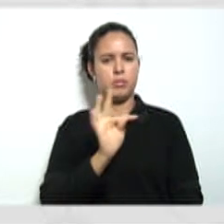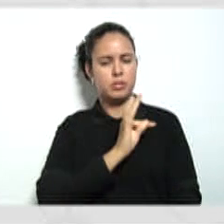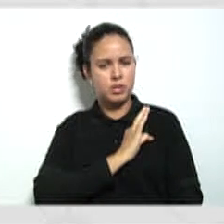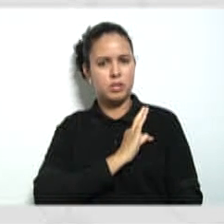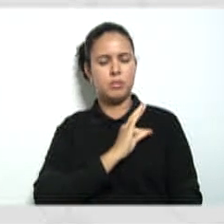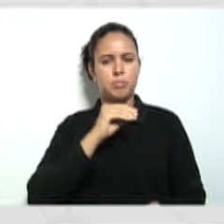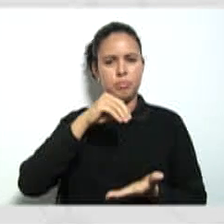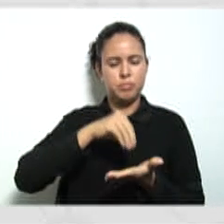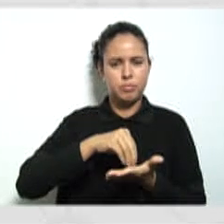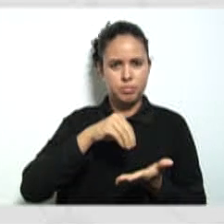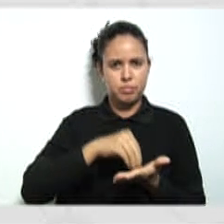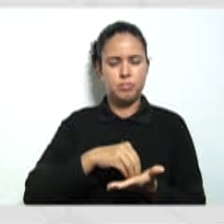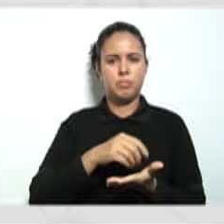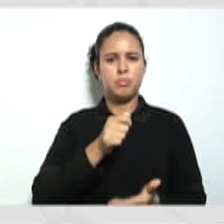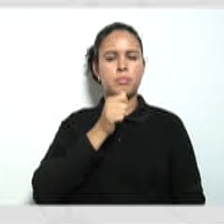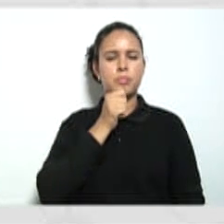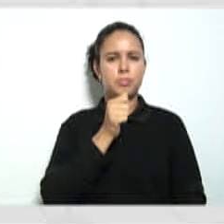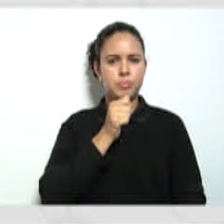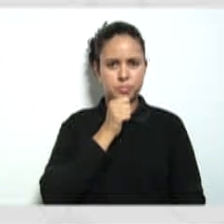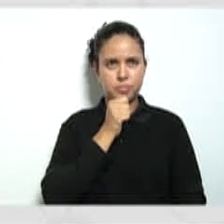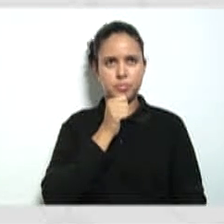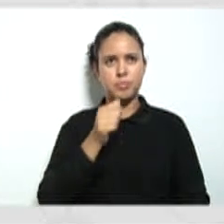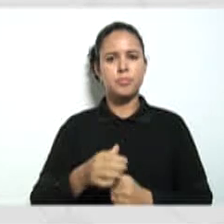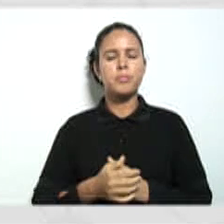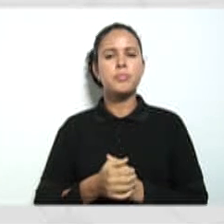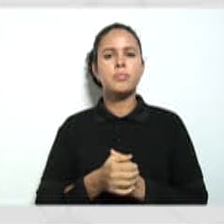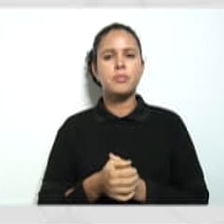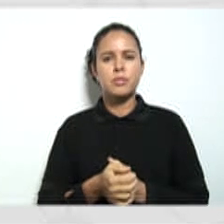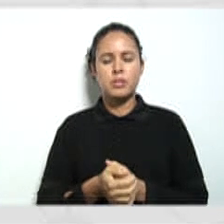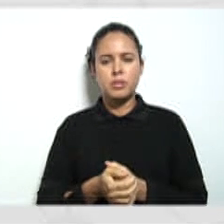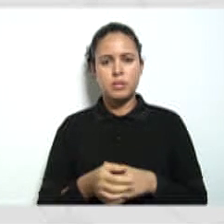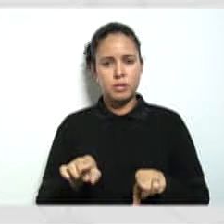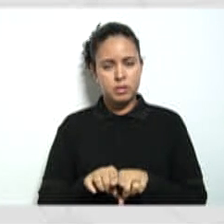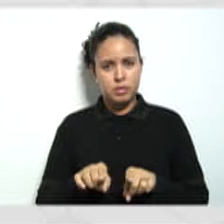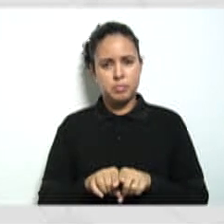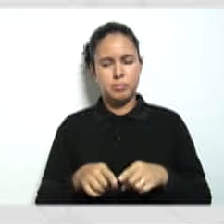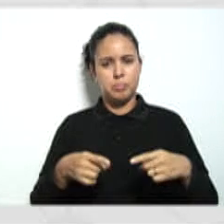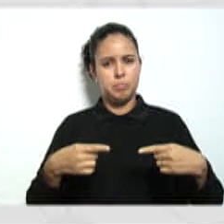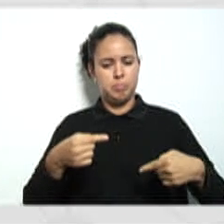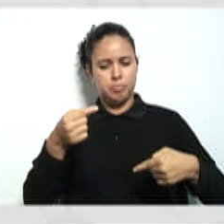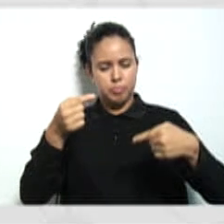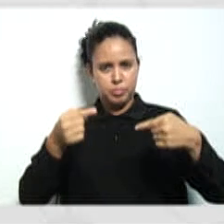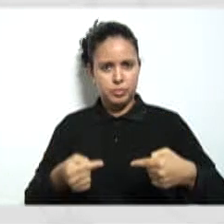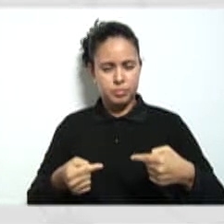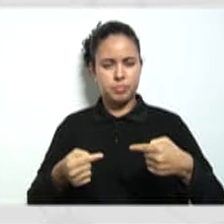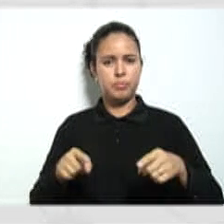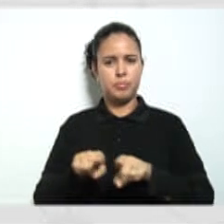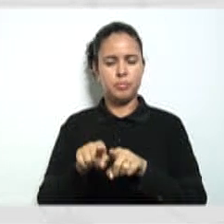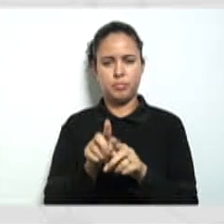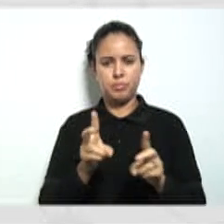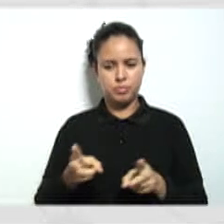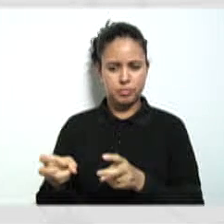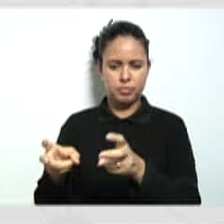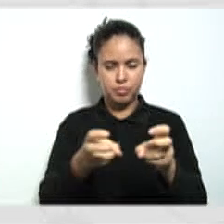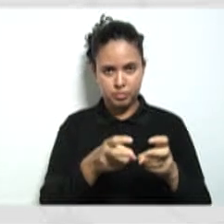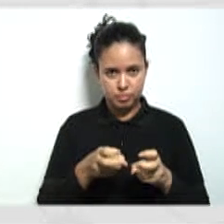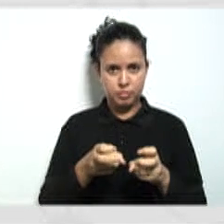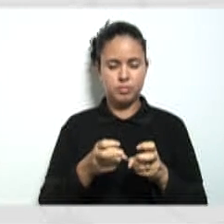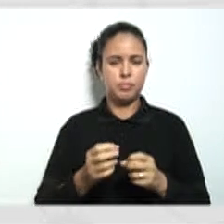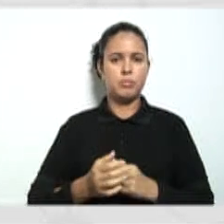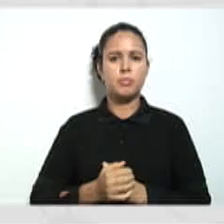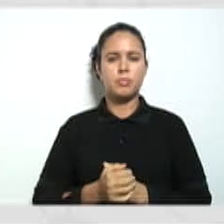trabalhador, e na sociedade, na competição e na exploração. A gente tem um cenário de um pouco menos de cooperativismo,